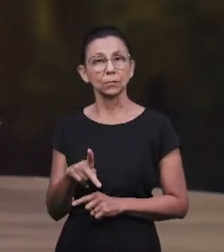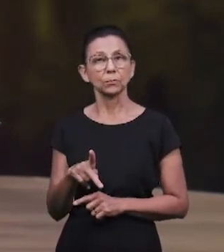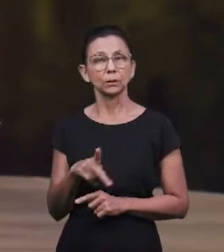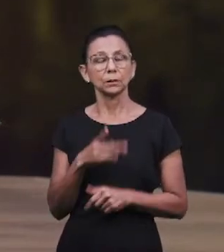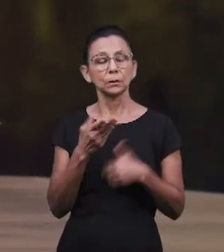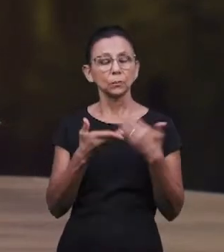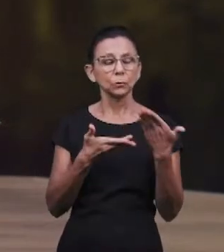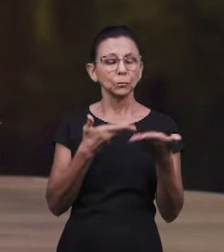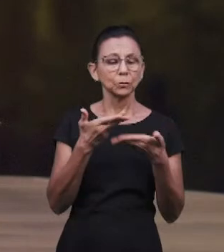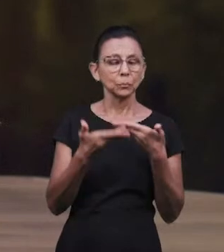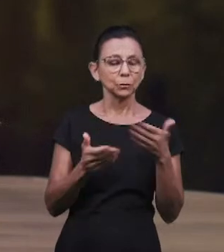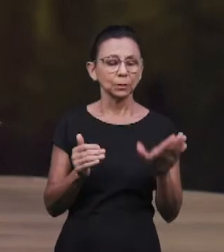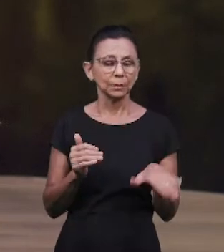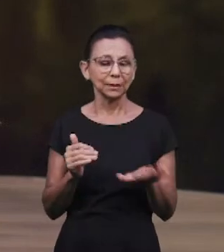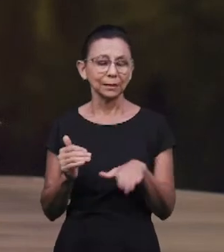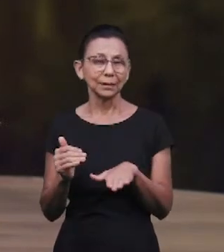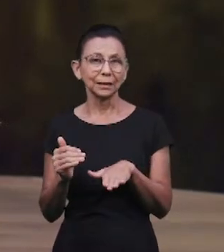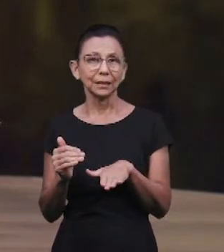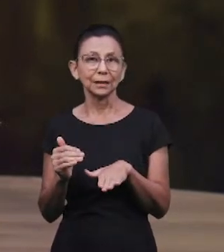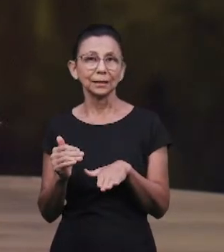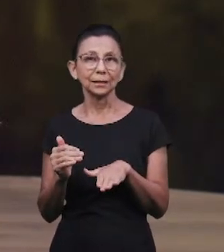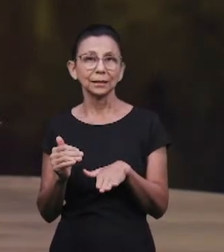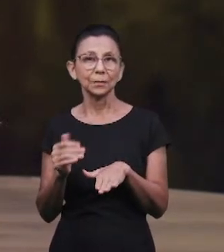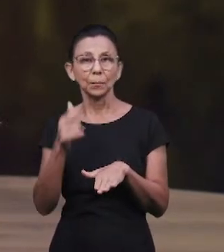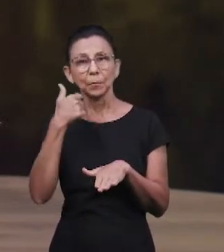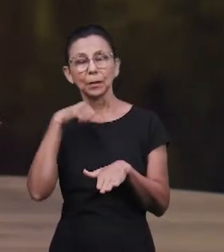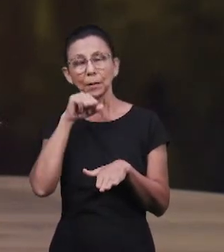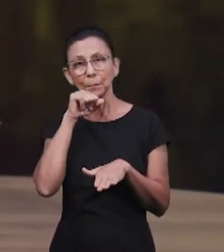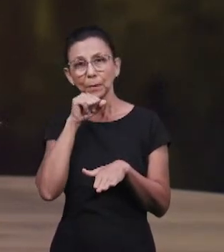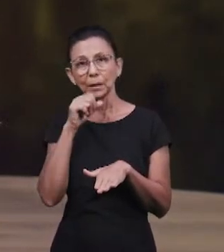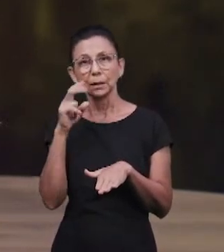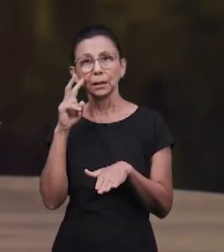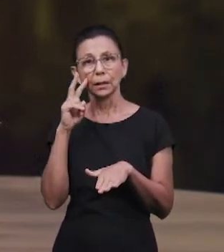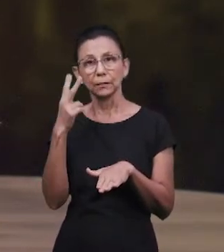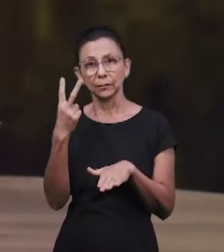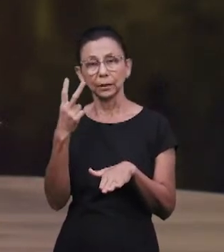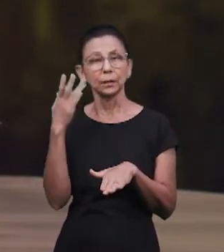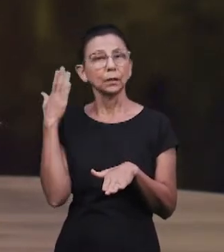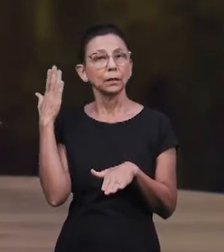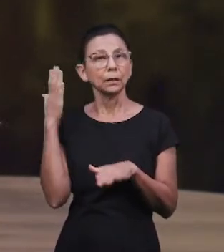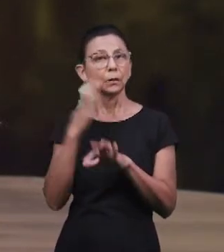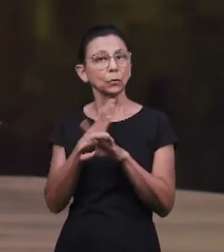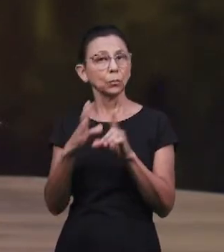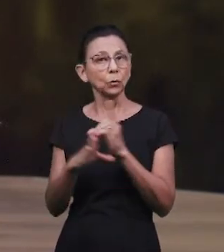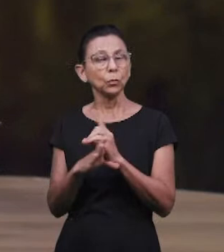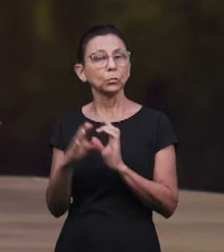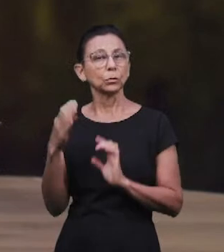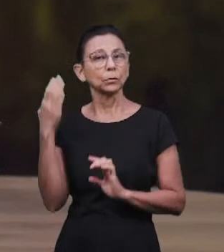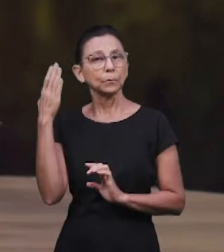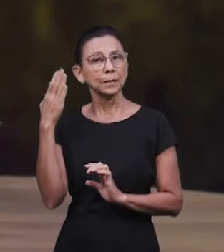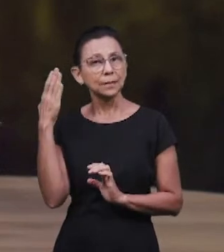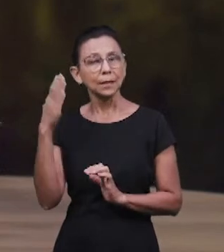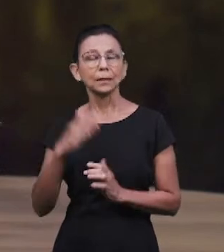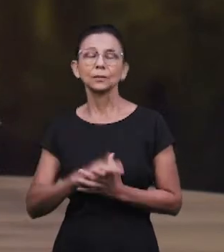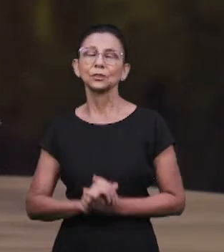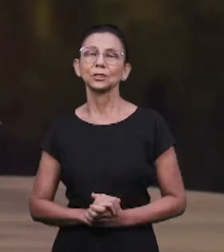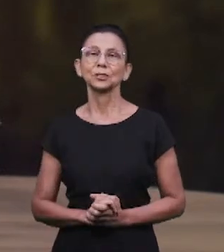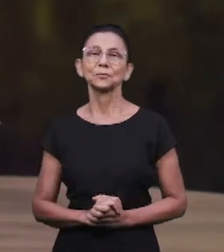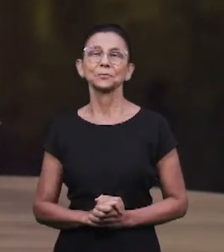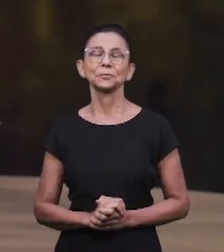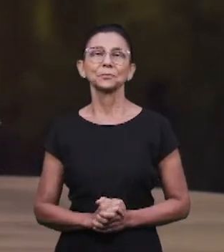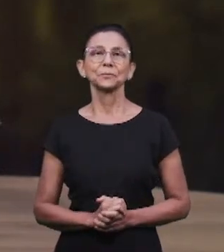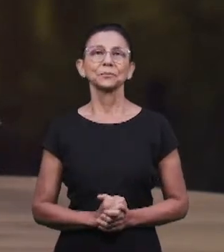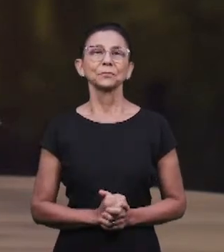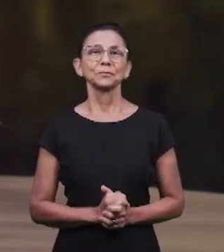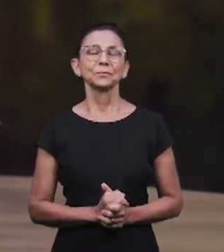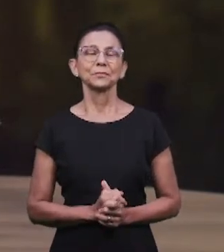palavra. Isso é uma bênção. A mãe em casa ensina que as professoras estão